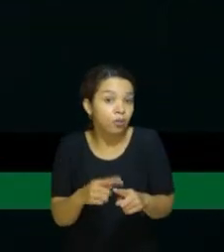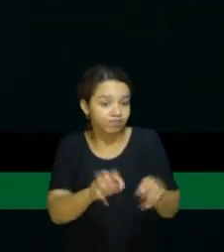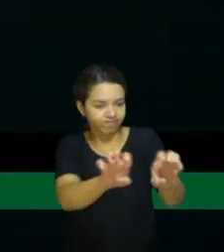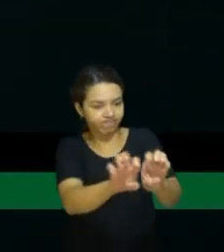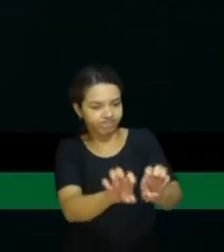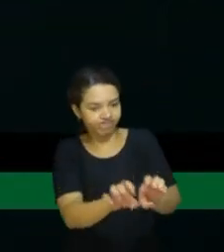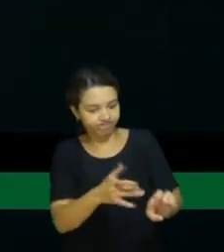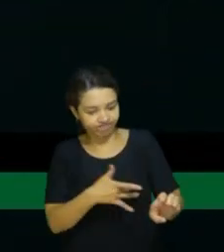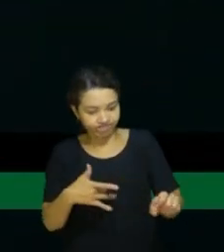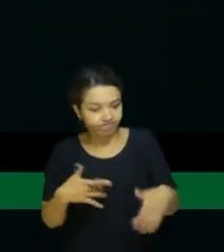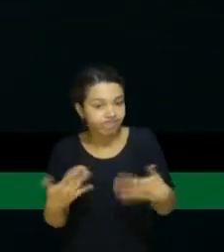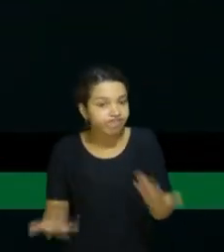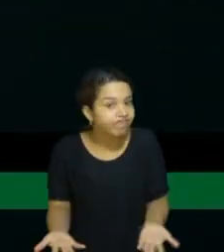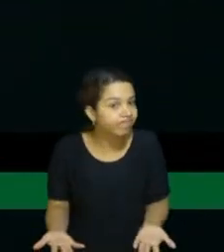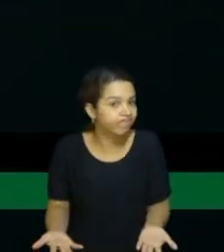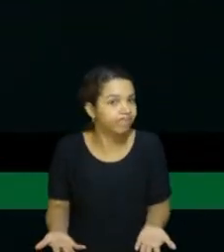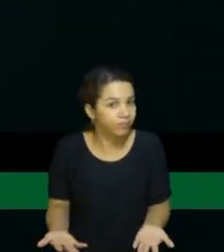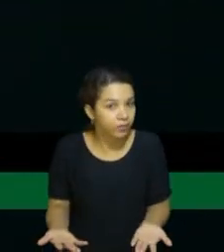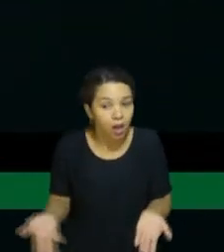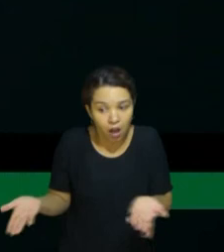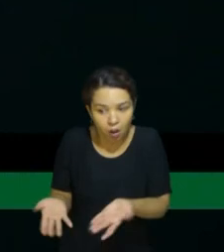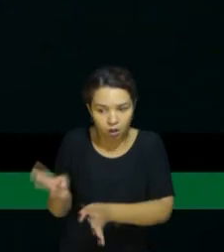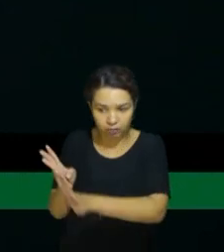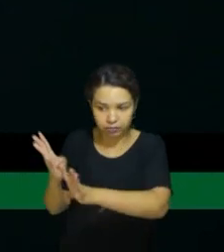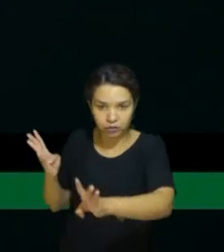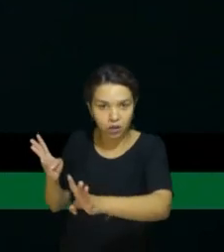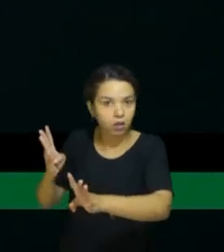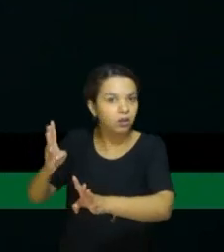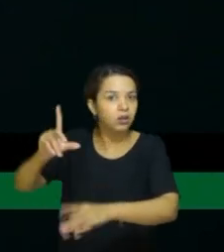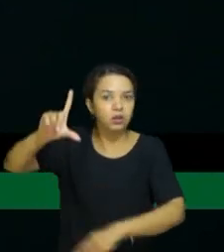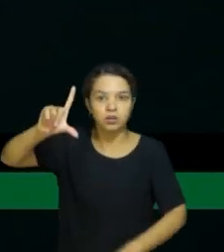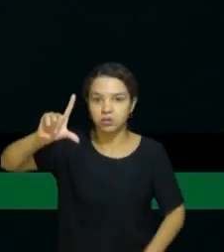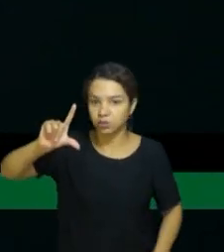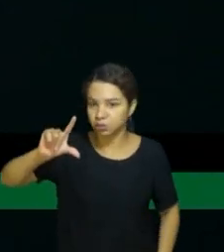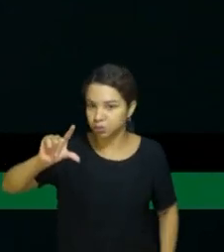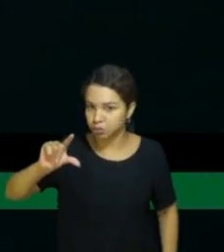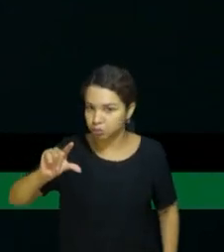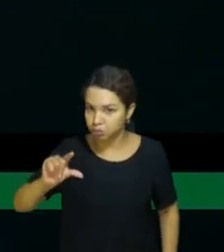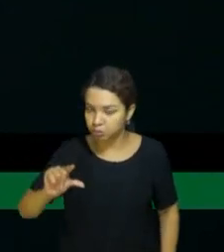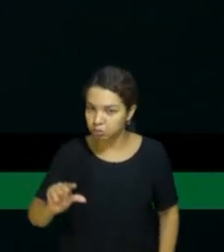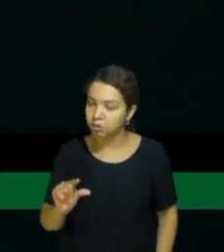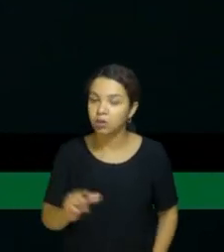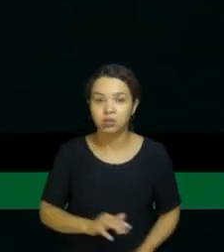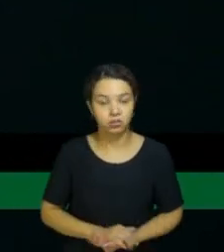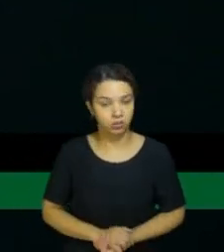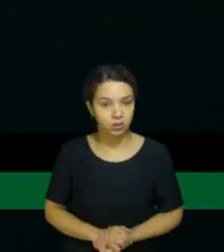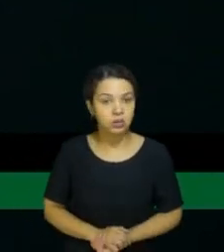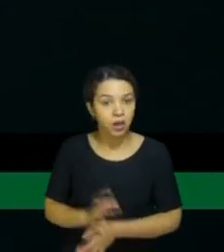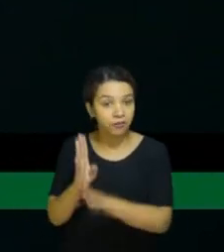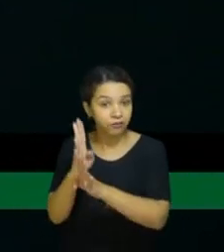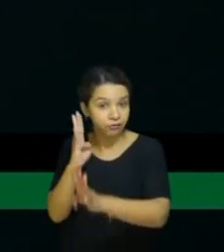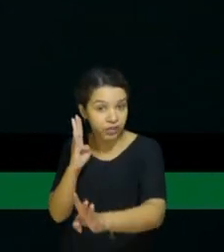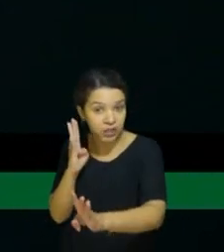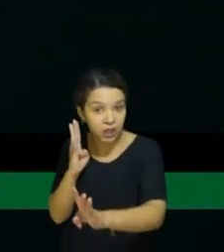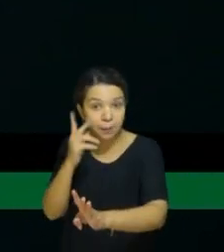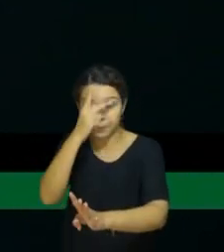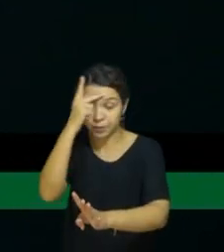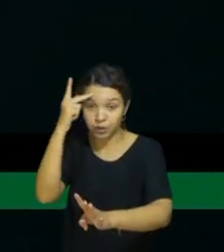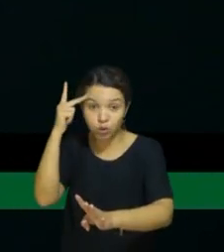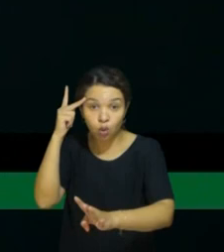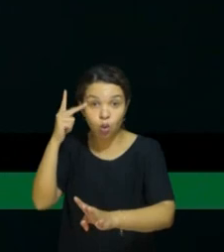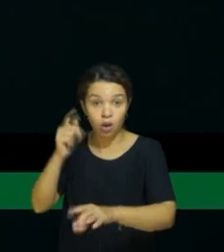Catarinenses esse número diminuiu significativamente nó a nossa fila de cir de pessoas esperando em